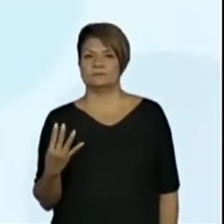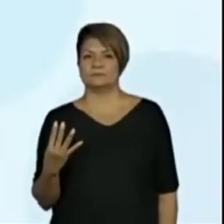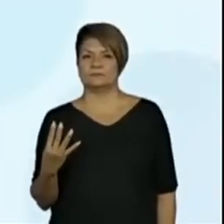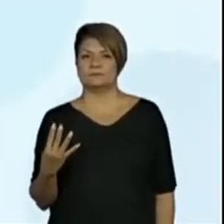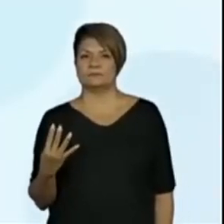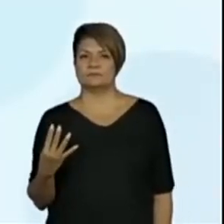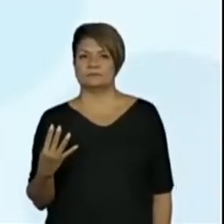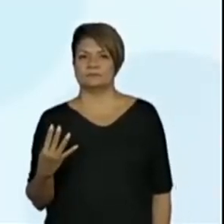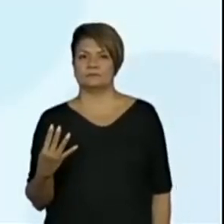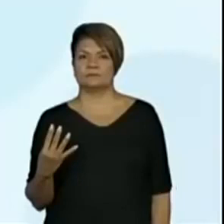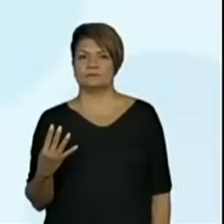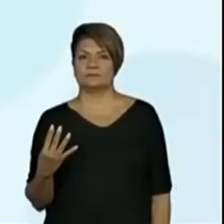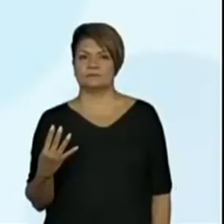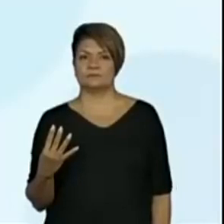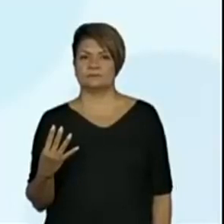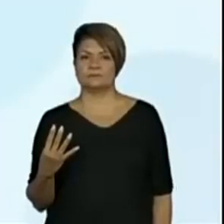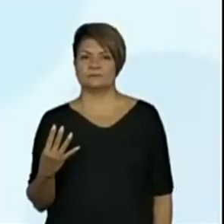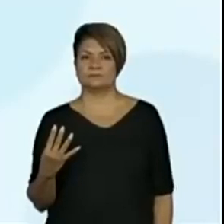Quatro.